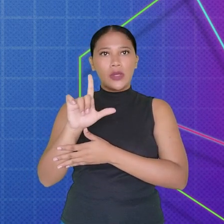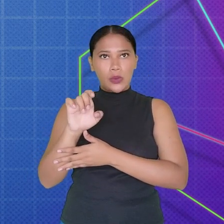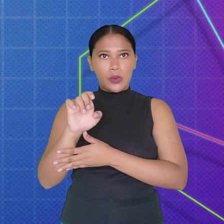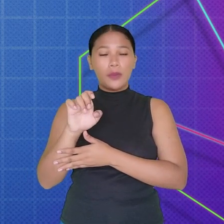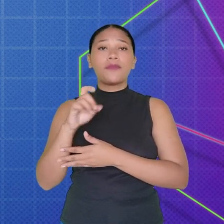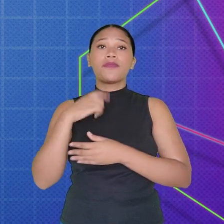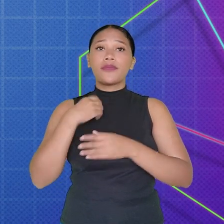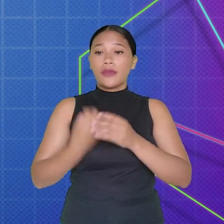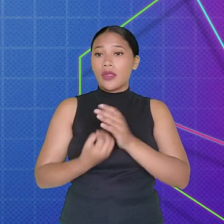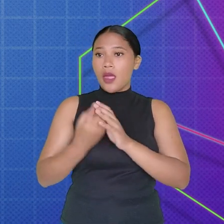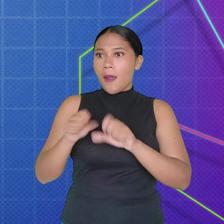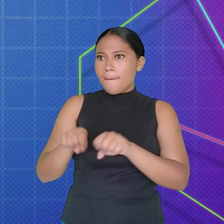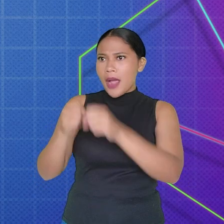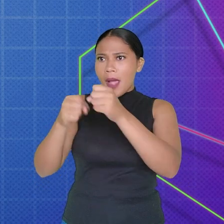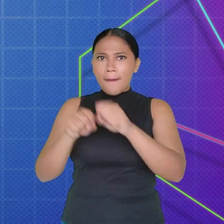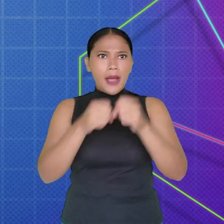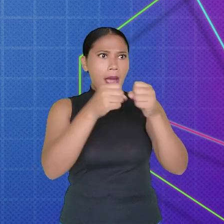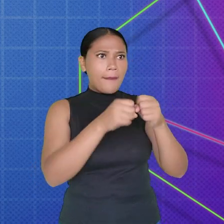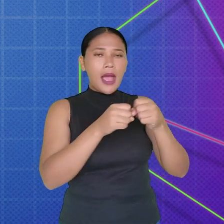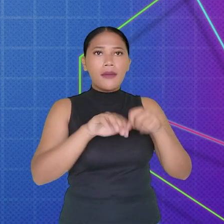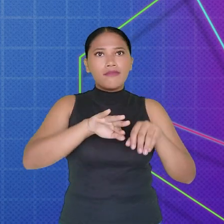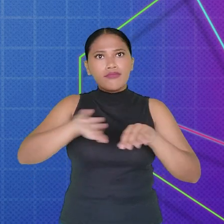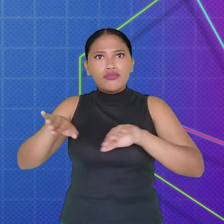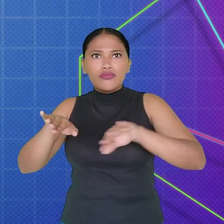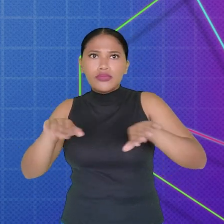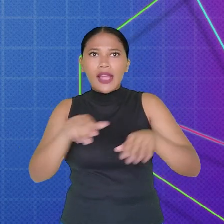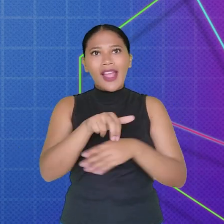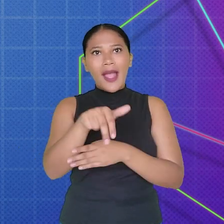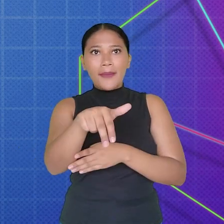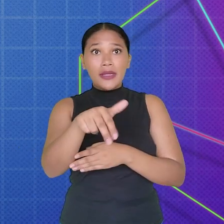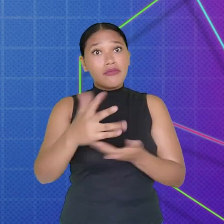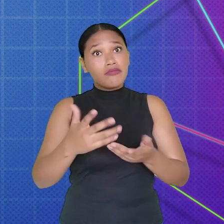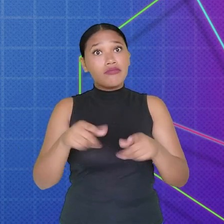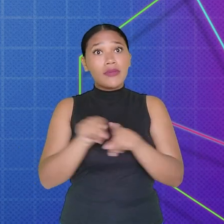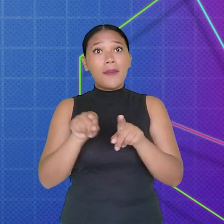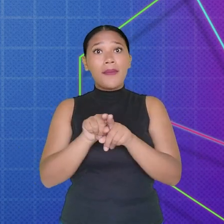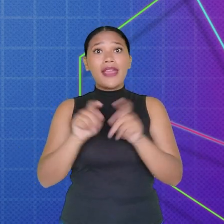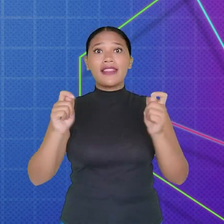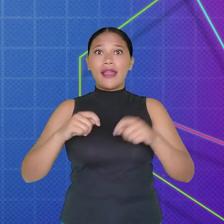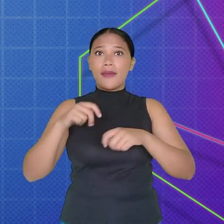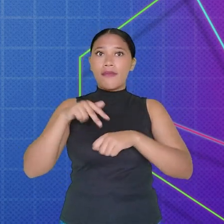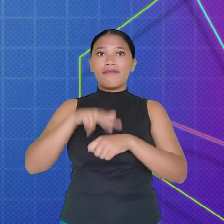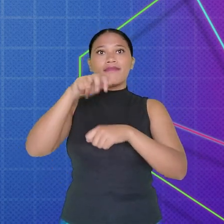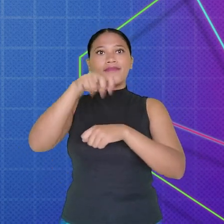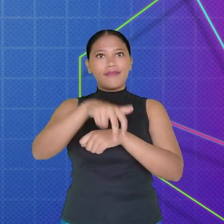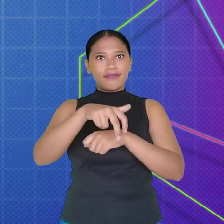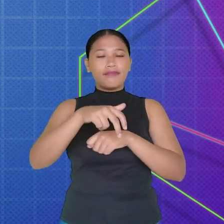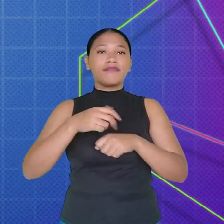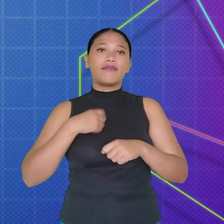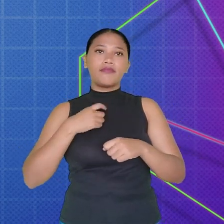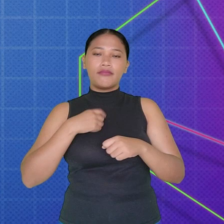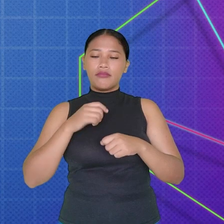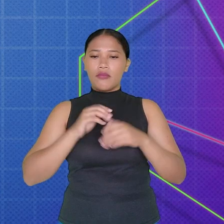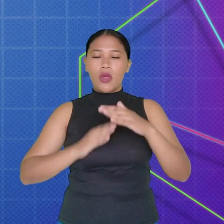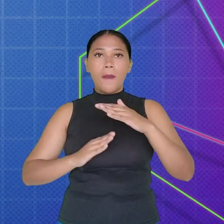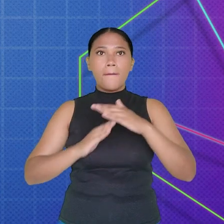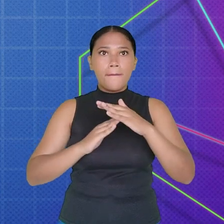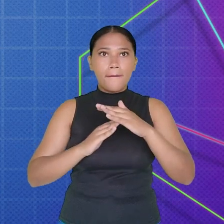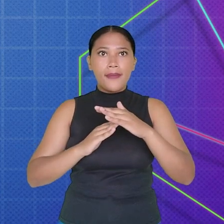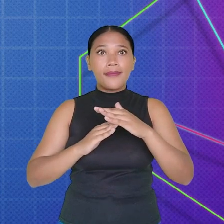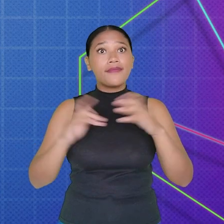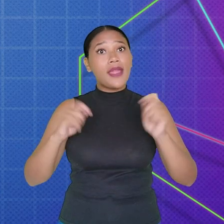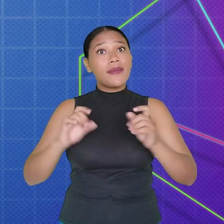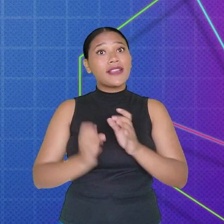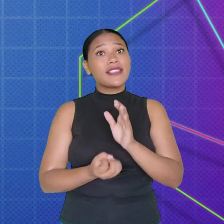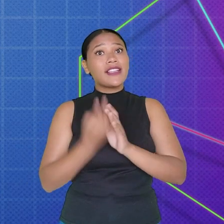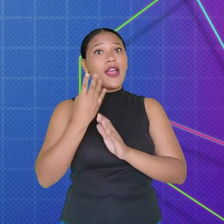empurrar objetos para construir caminhos ou ativar mecanismos. Saltos de plataforma. Quando o personagem colide com uma plataforma,